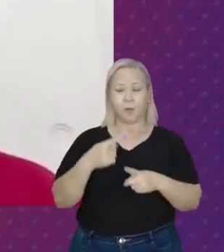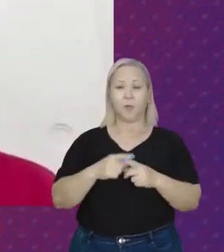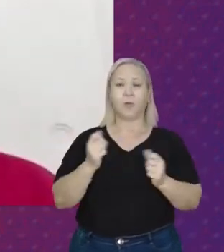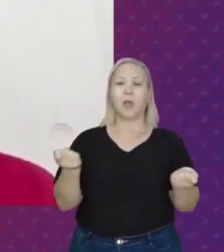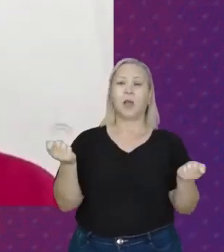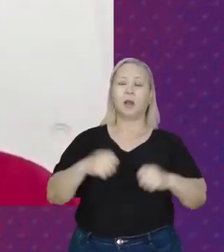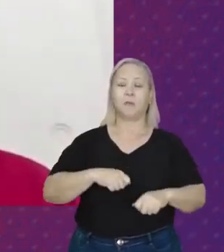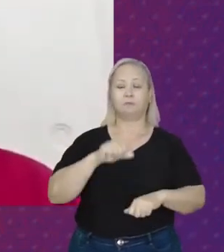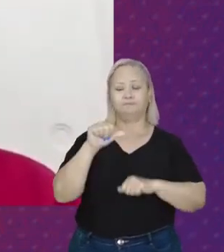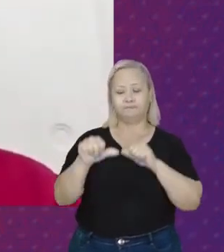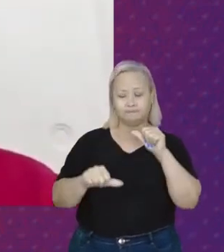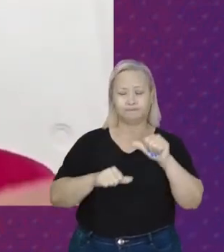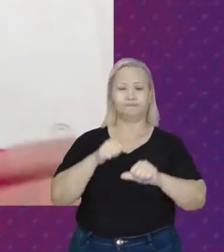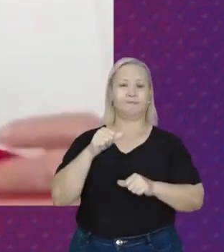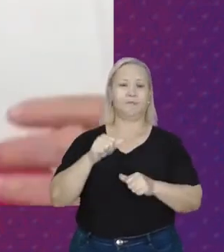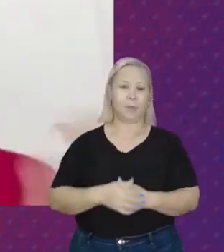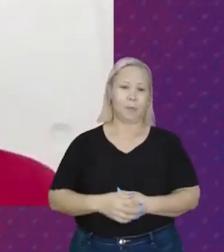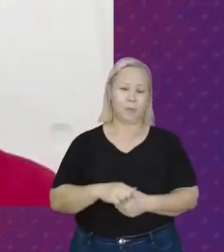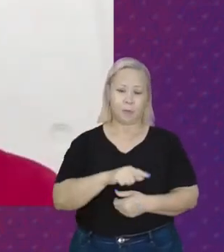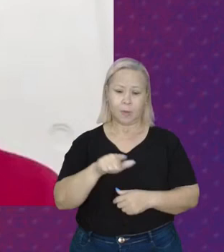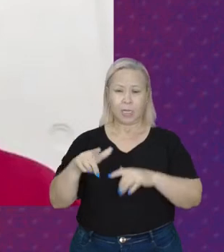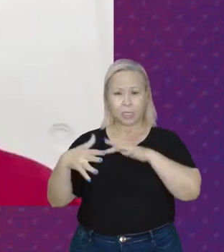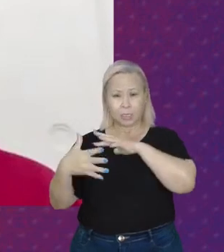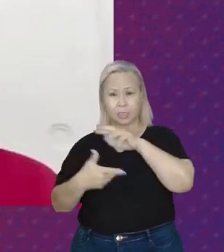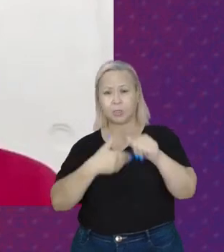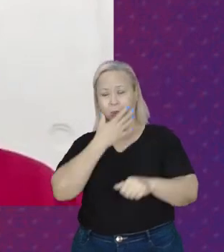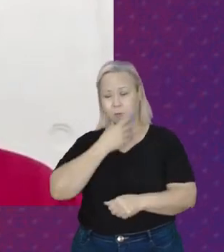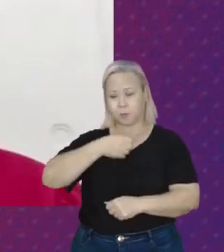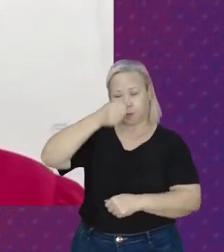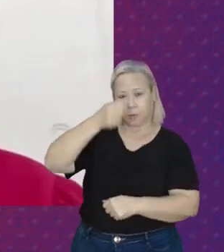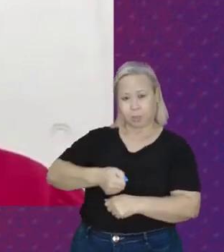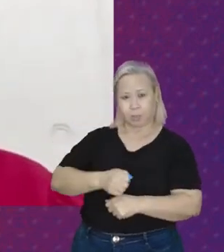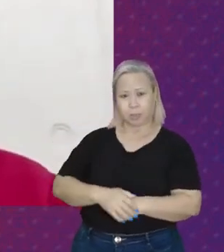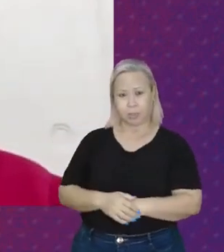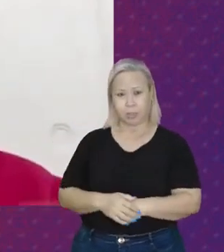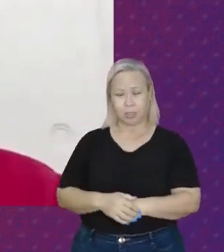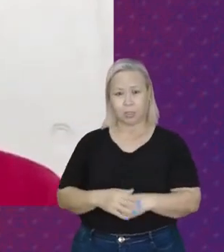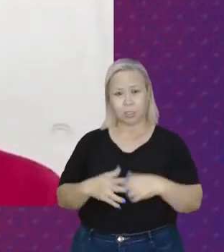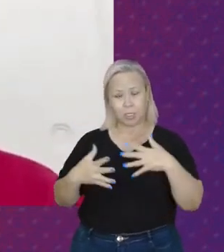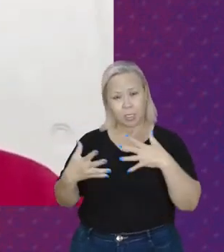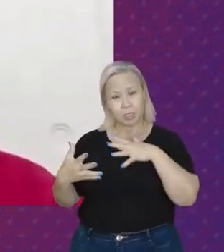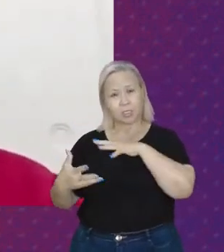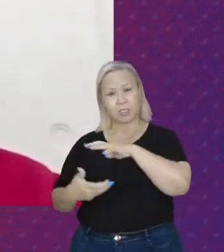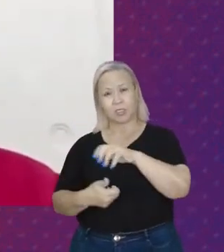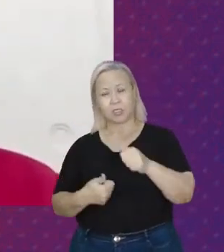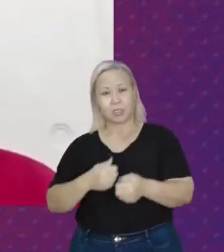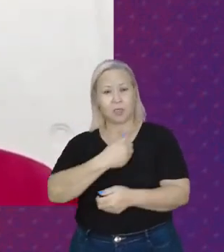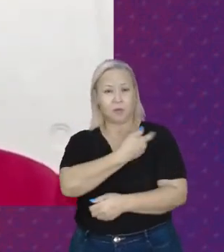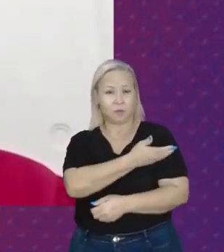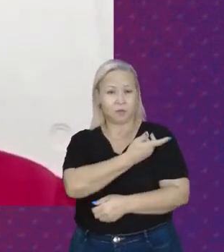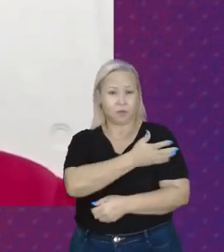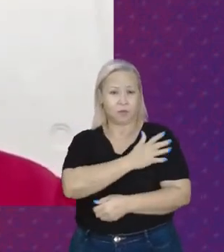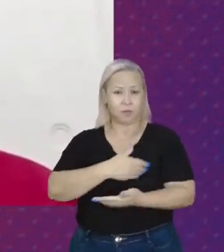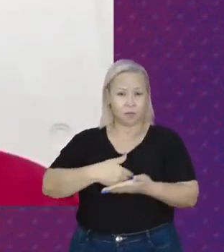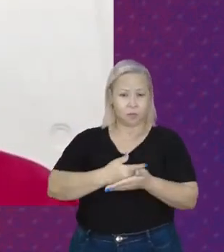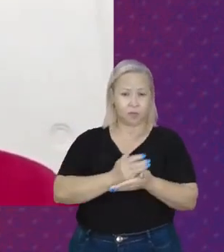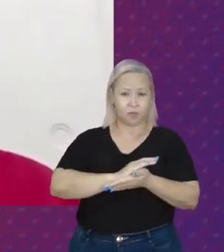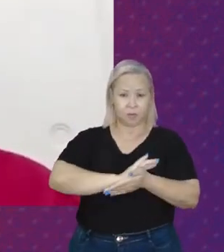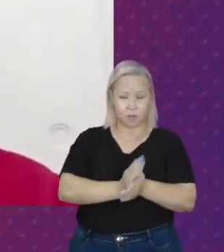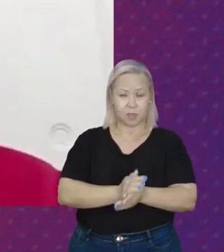capaz de transformar esse mundo machista, esse mundo misógino, esse